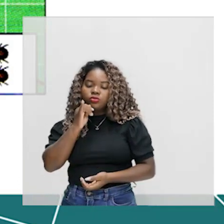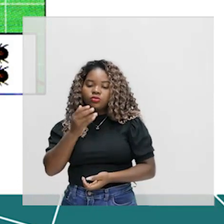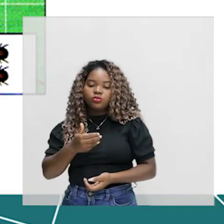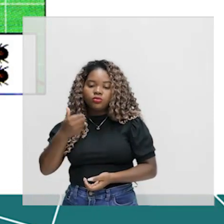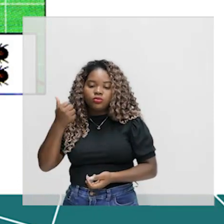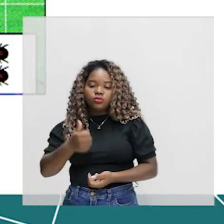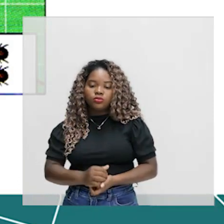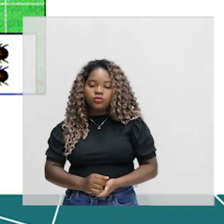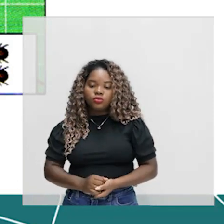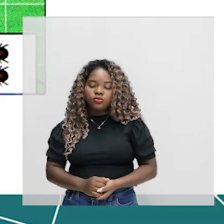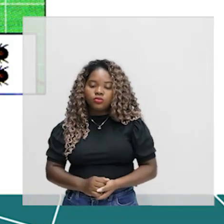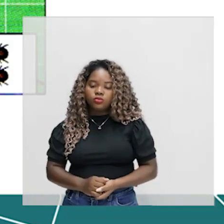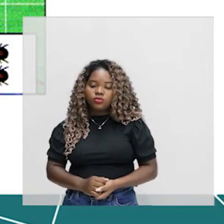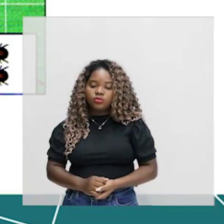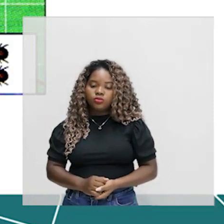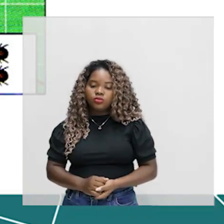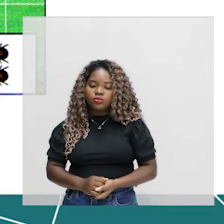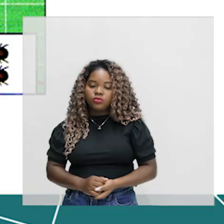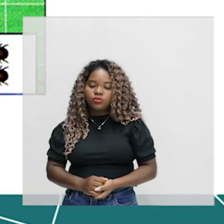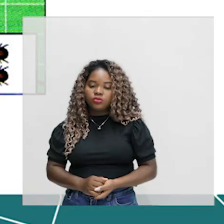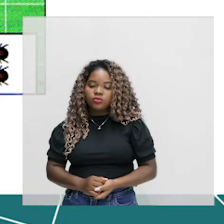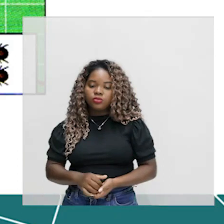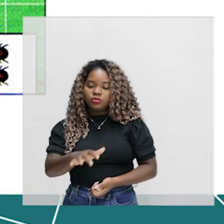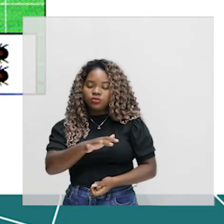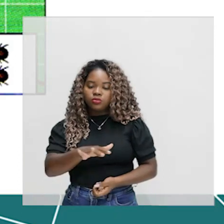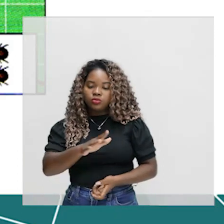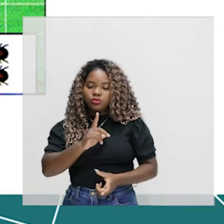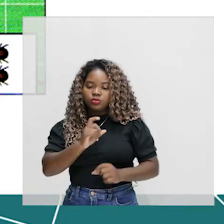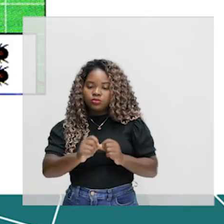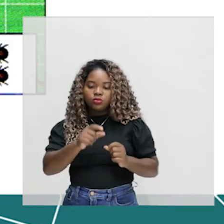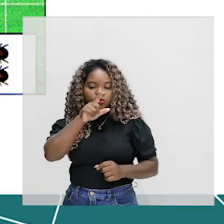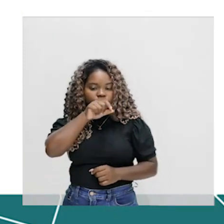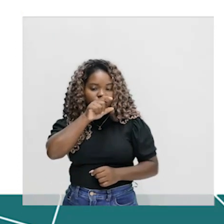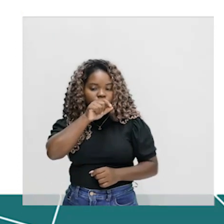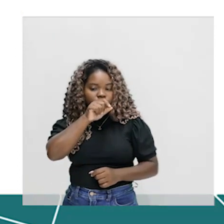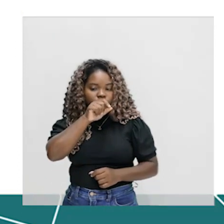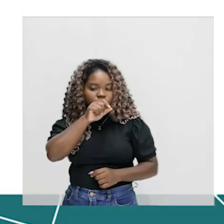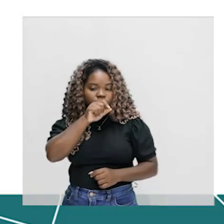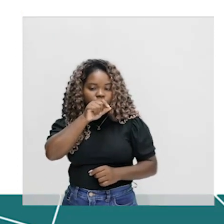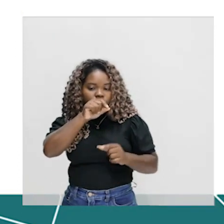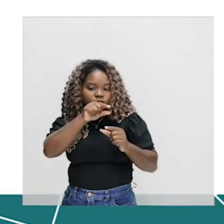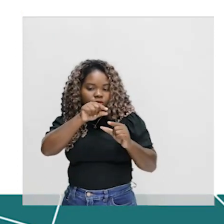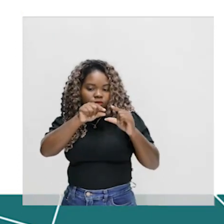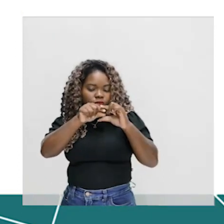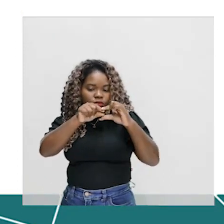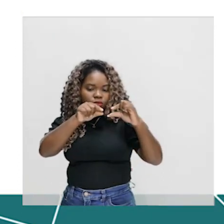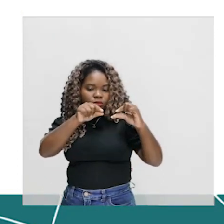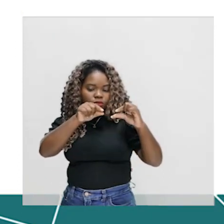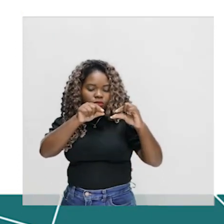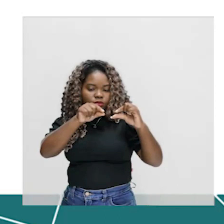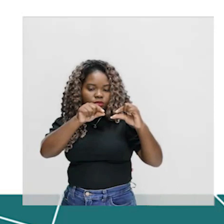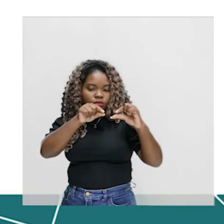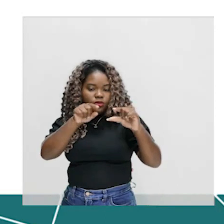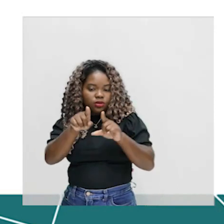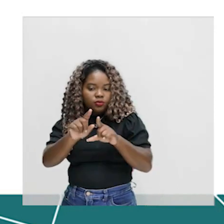de seleção derruptiva esse caso aqui no ambiente em que eu encontro pássaros com bico mais agudo e pássaros com